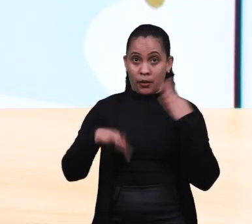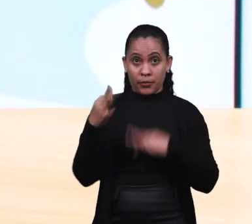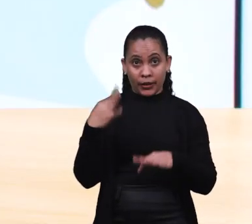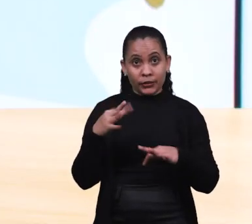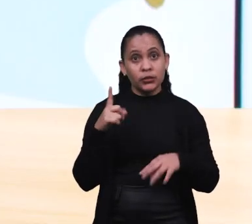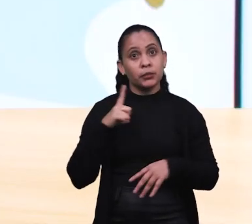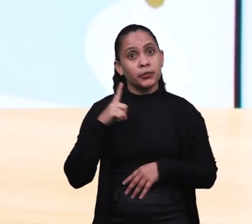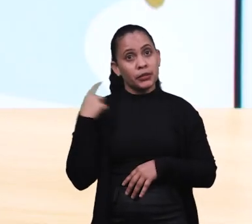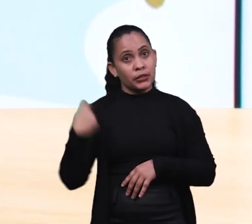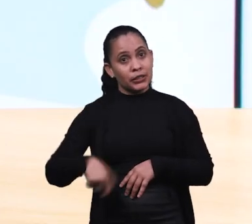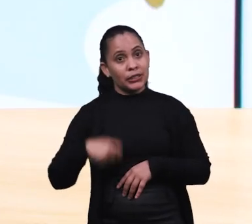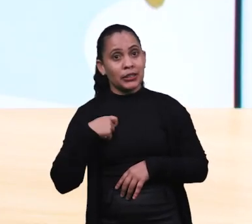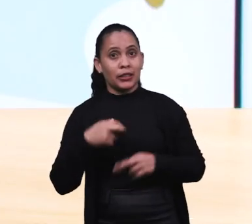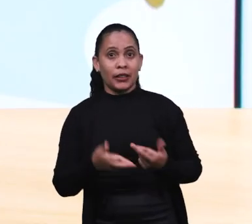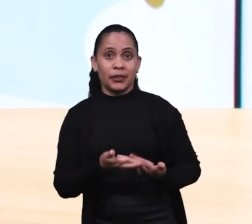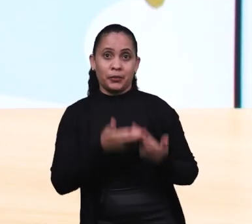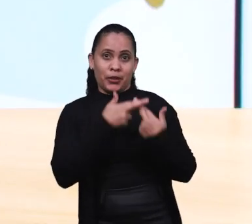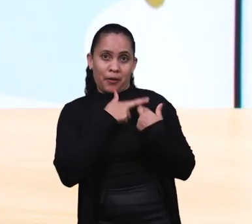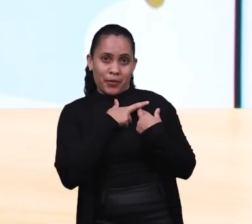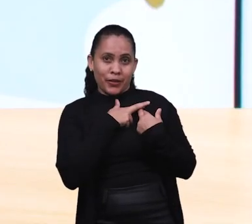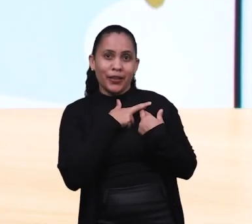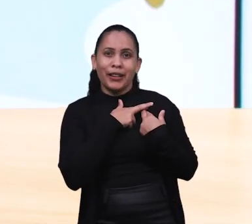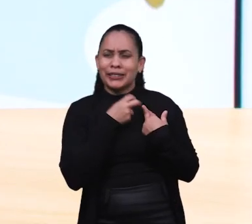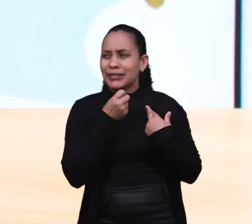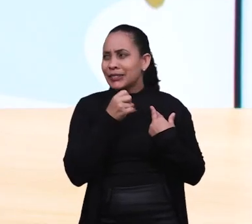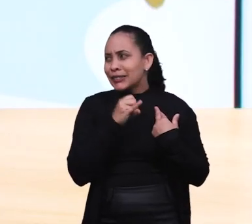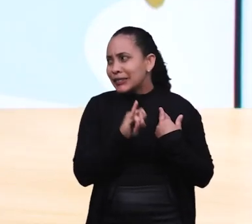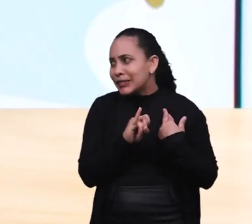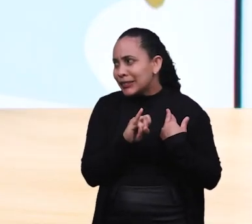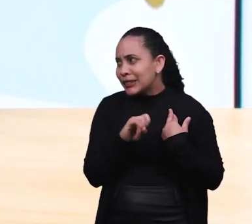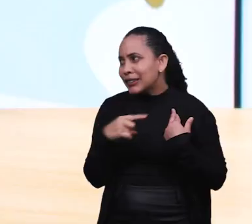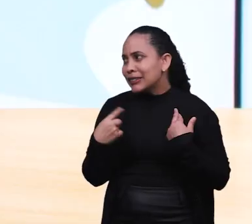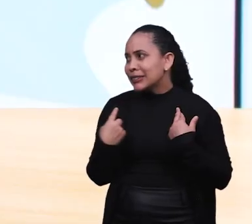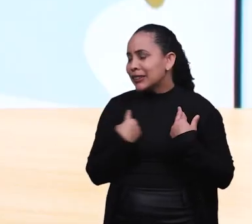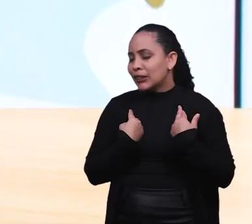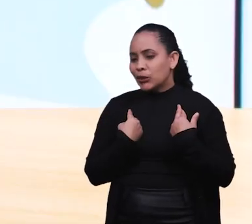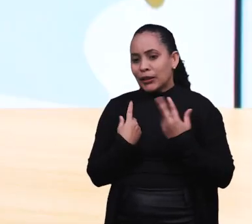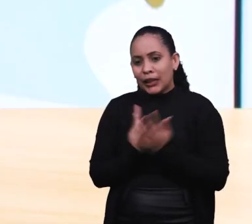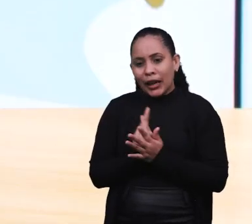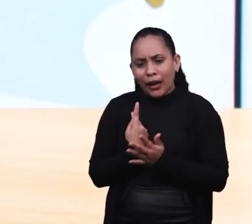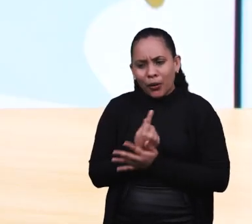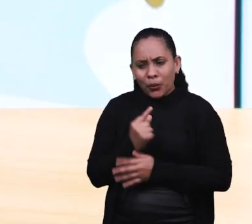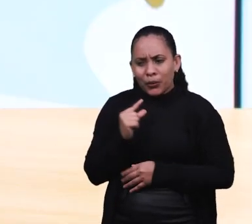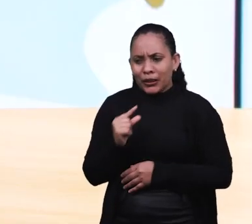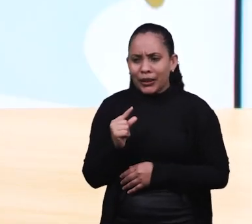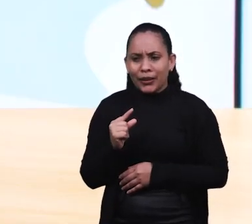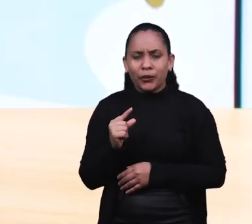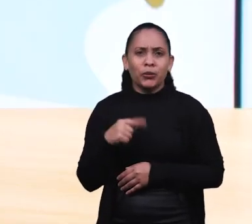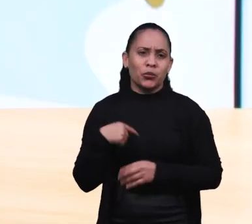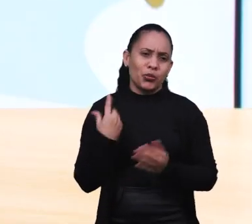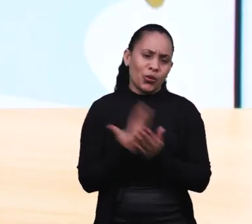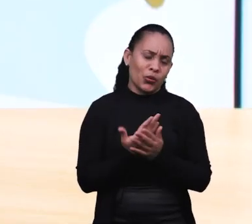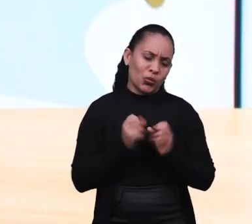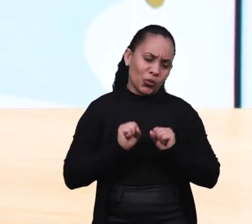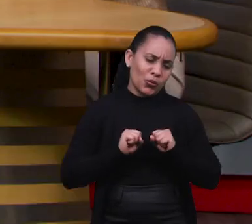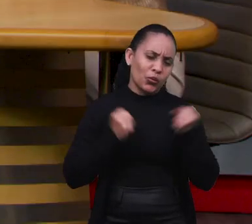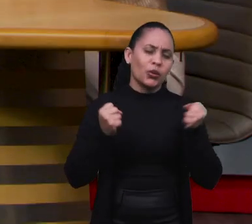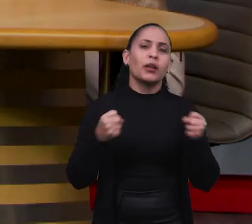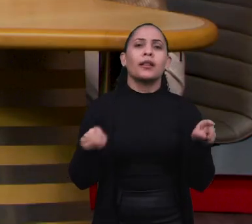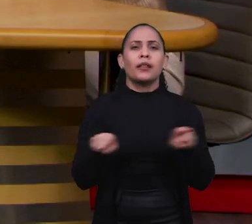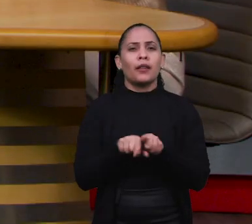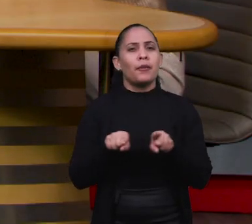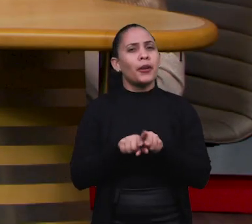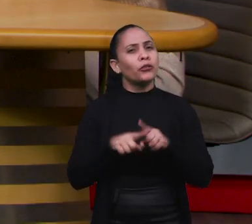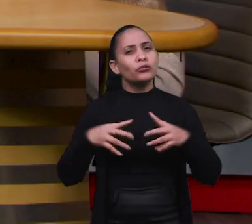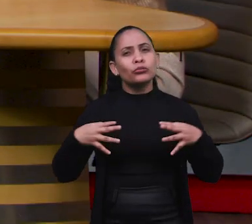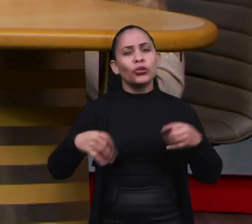tem que ter responsabilidade, porque um pouquinho que a gente vacila também, isso repercute nos nossos estudos e também na nossa vida como um todo.